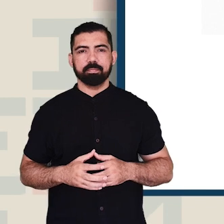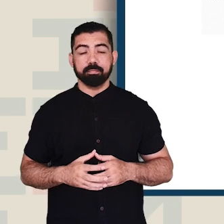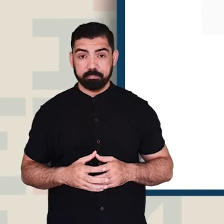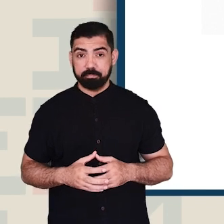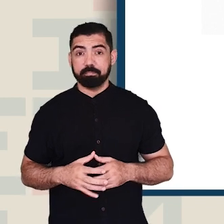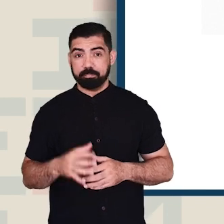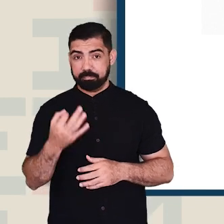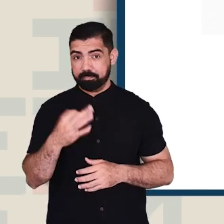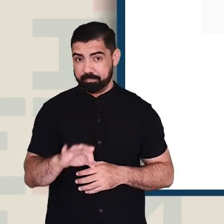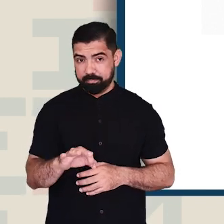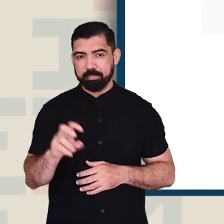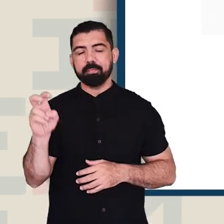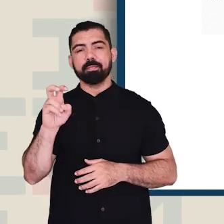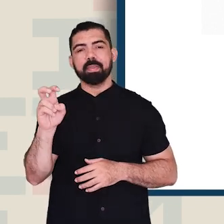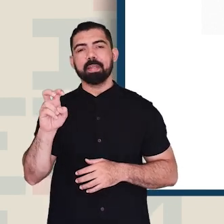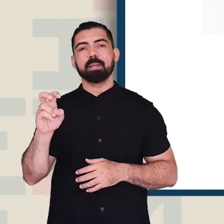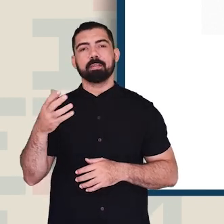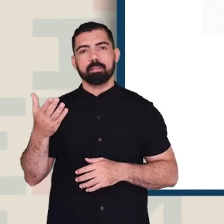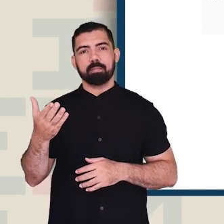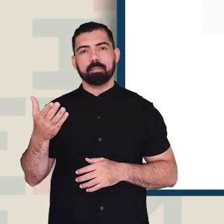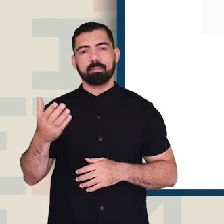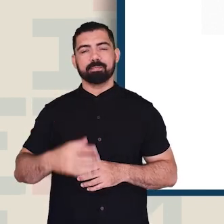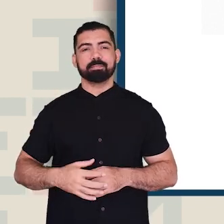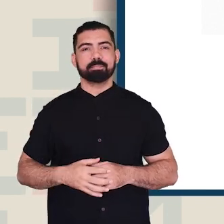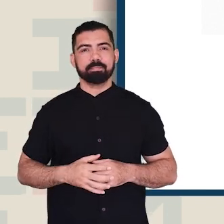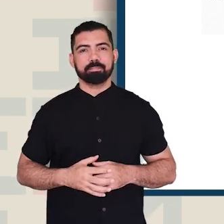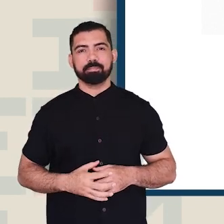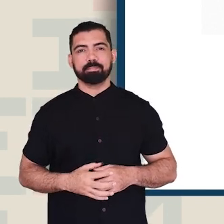Né? Na quinta corda.